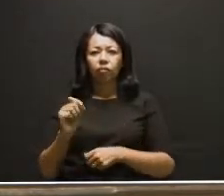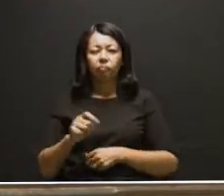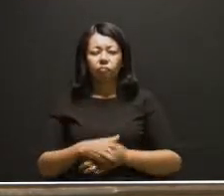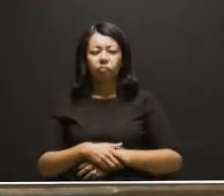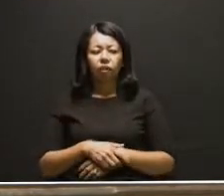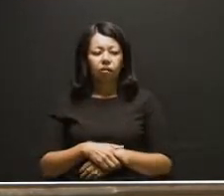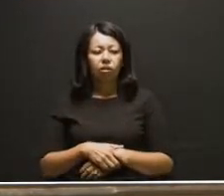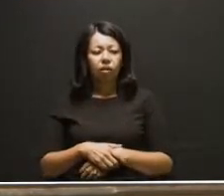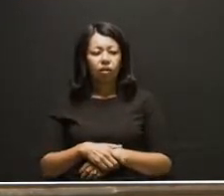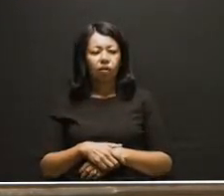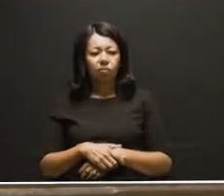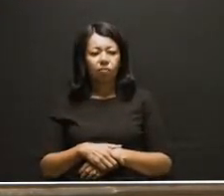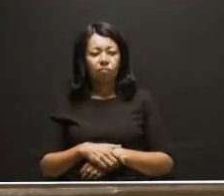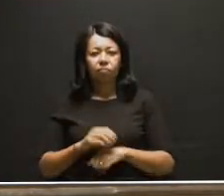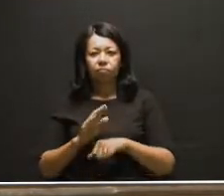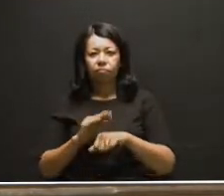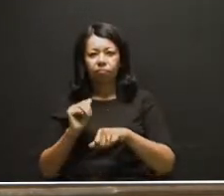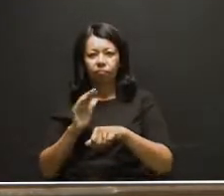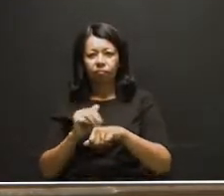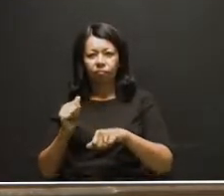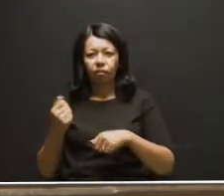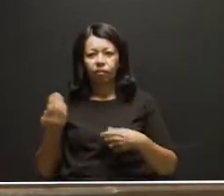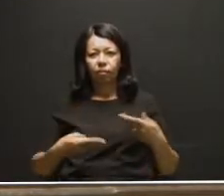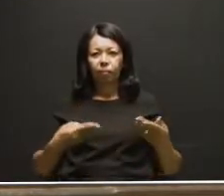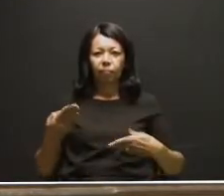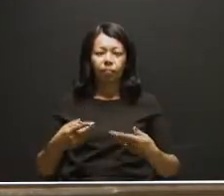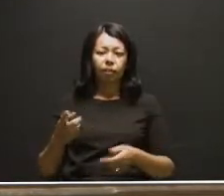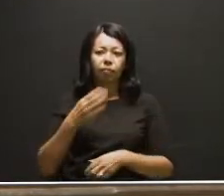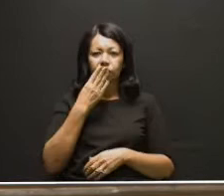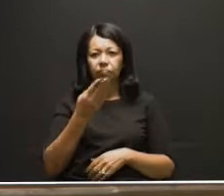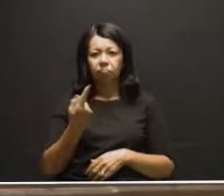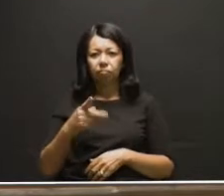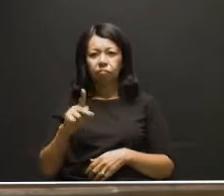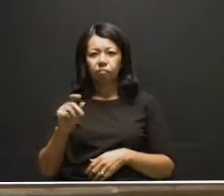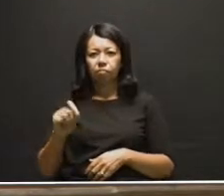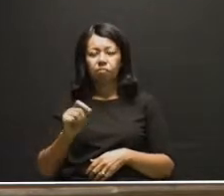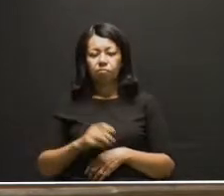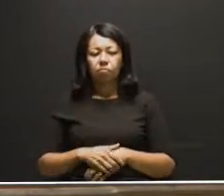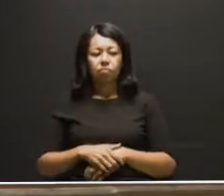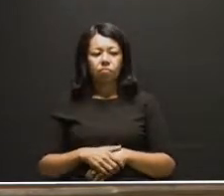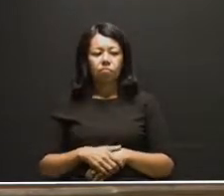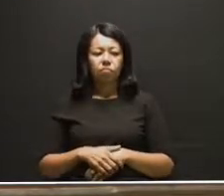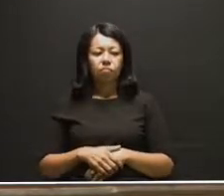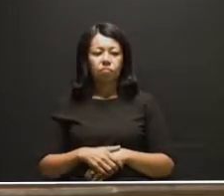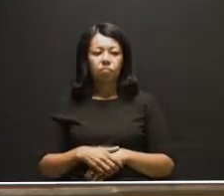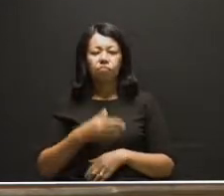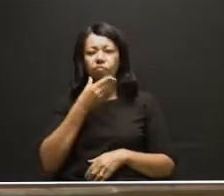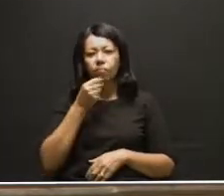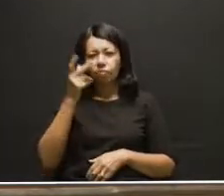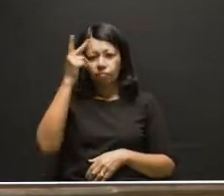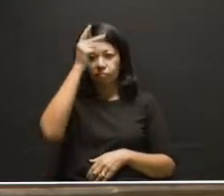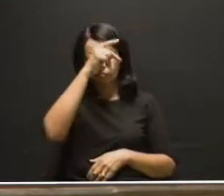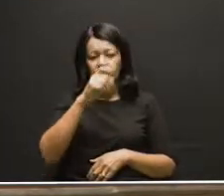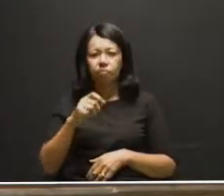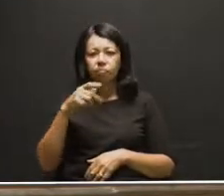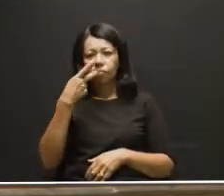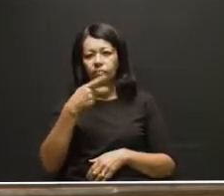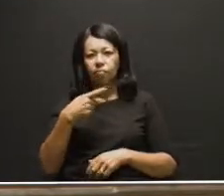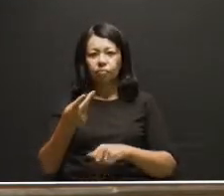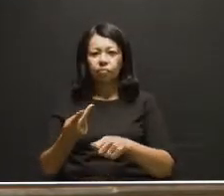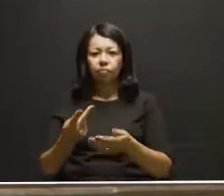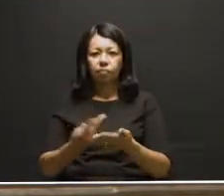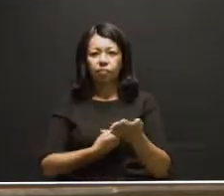chamou os servidores pra que já pediu arrego prefeito a dizer que estava errado para